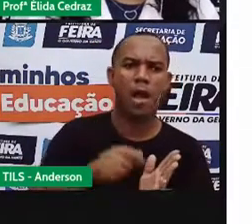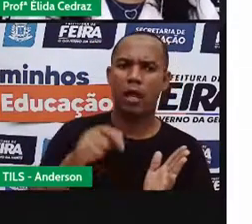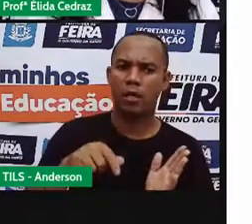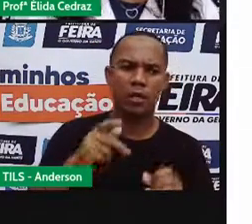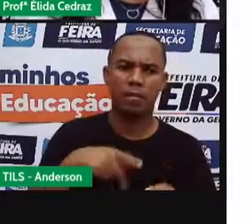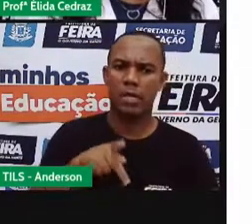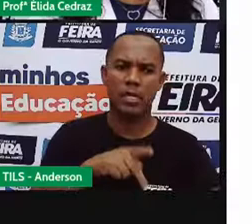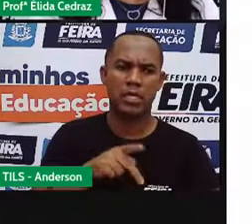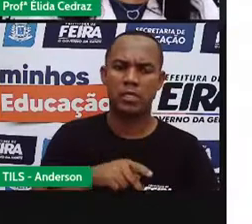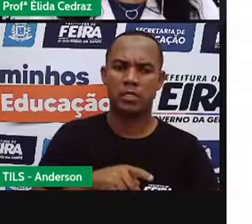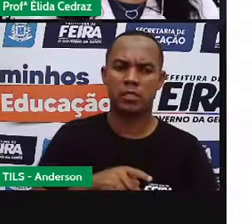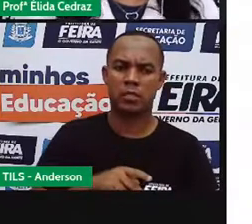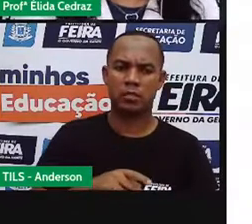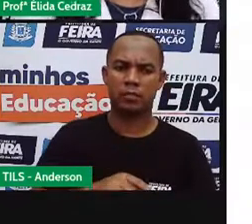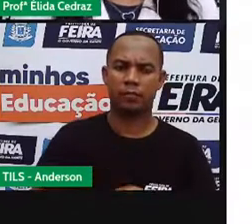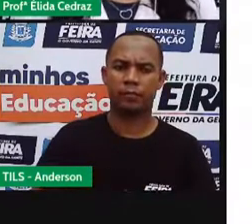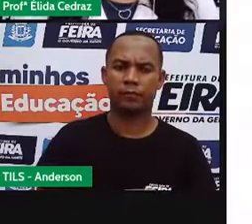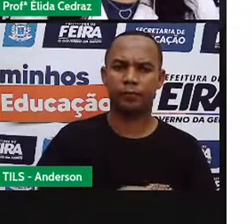país.